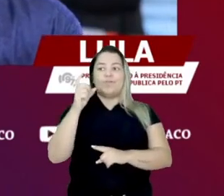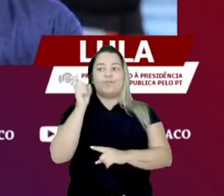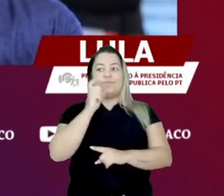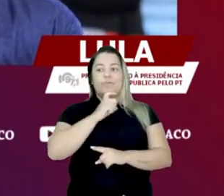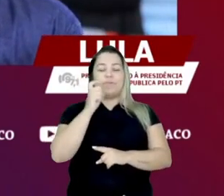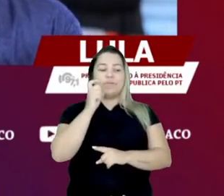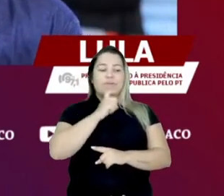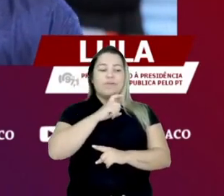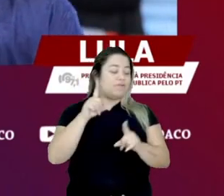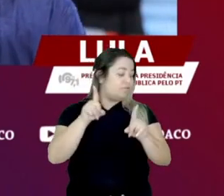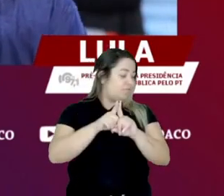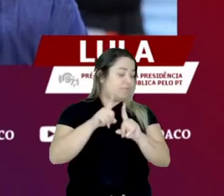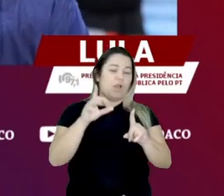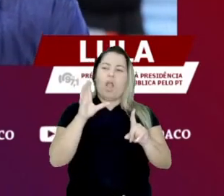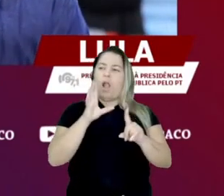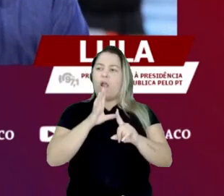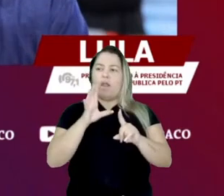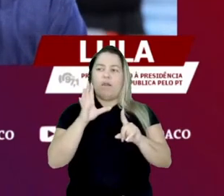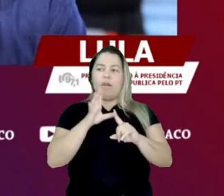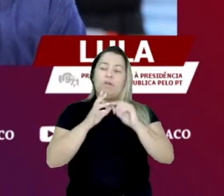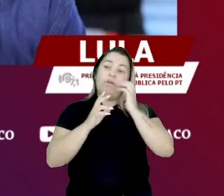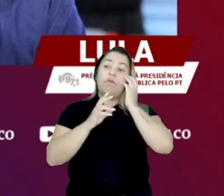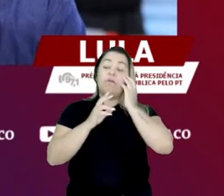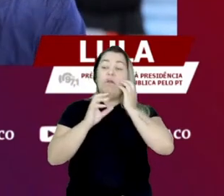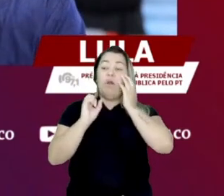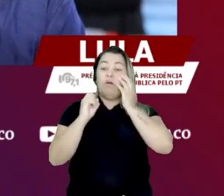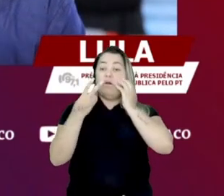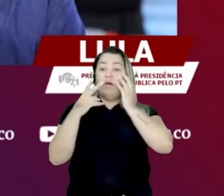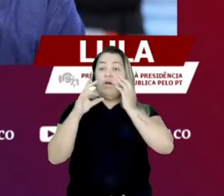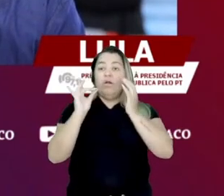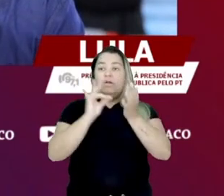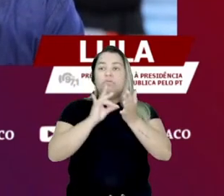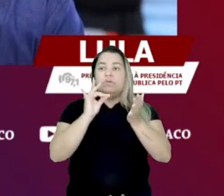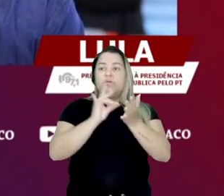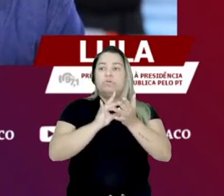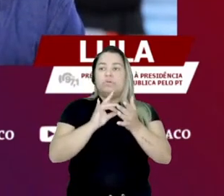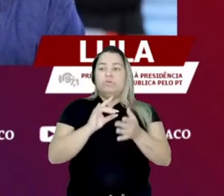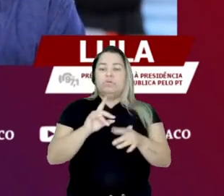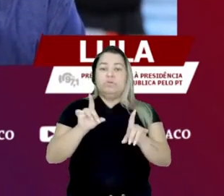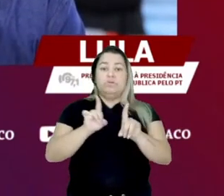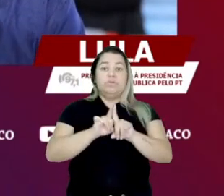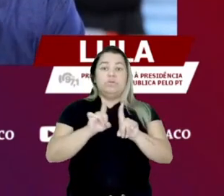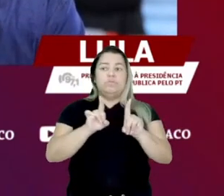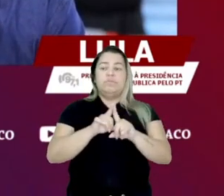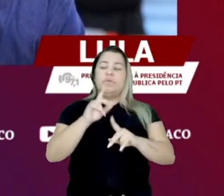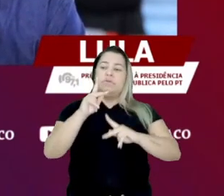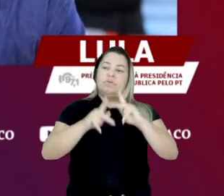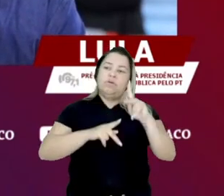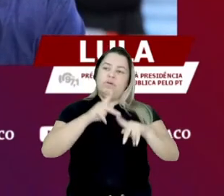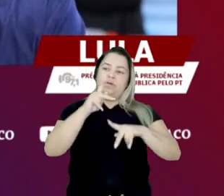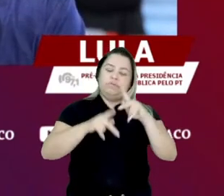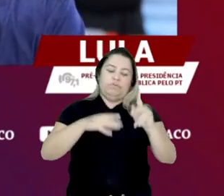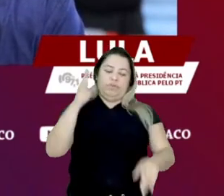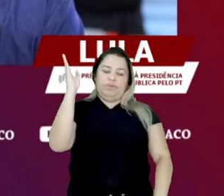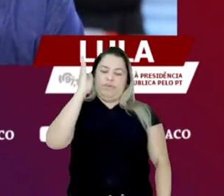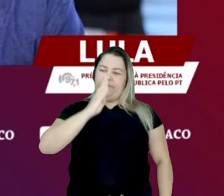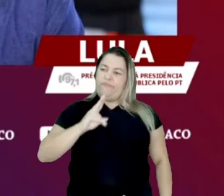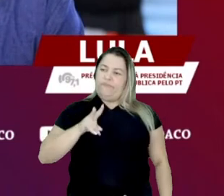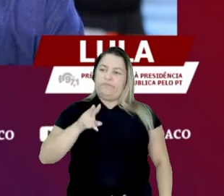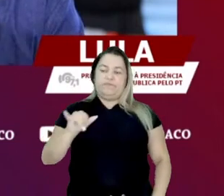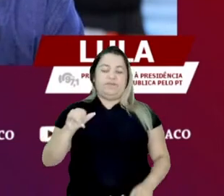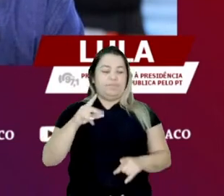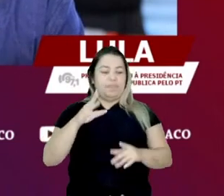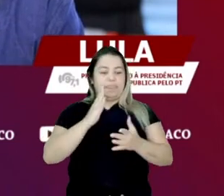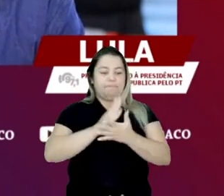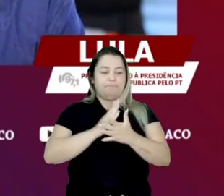Bolsonaro. Essa é a verdade. Falando... O povo brasileiro vai tirar o negacionista e vai restabelecer a democracia